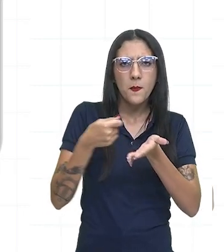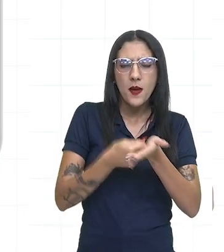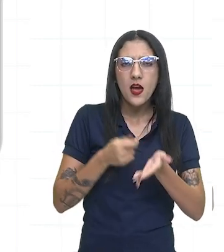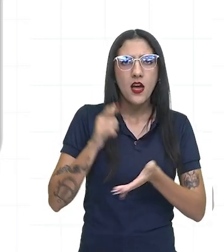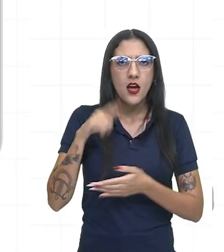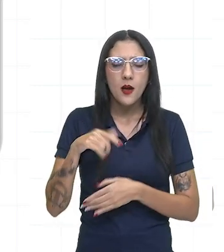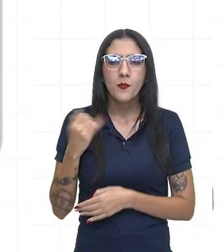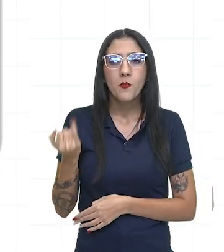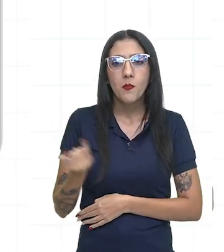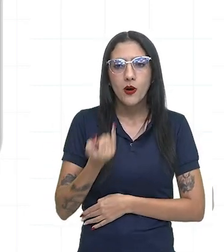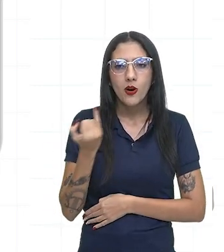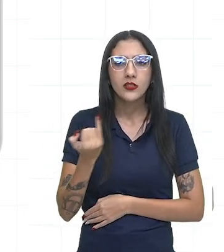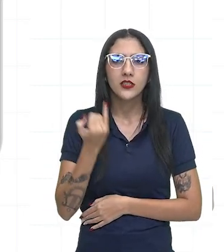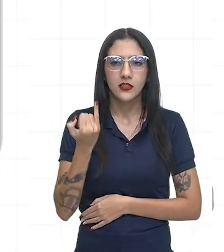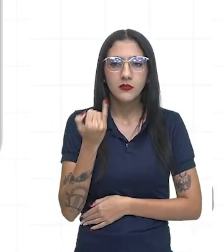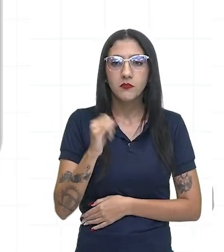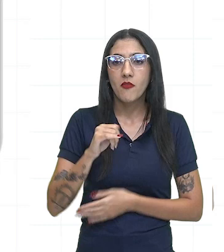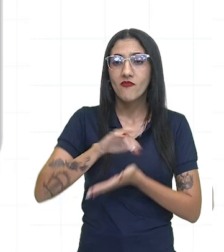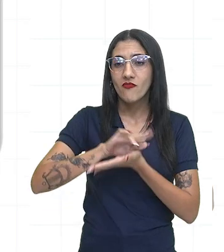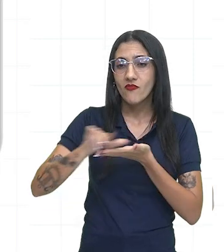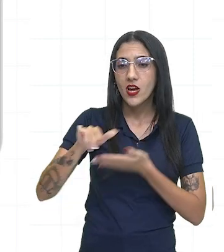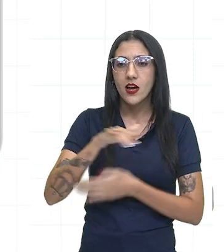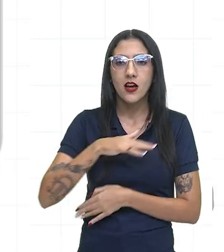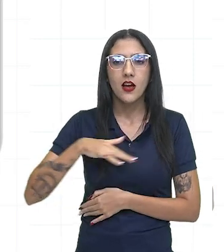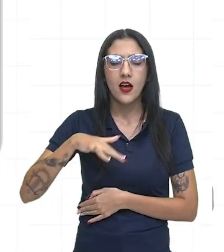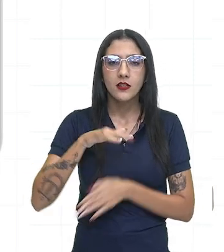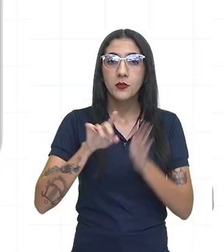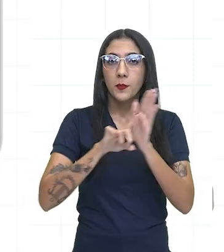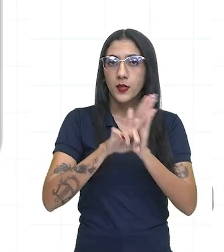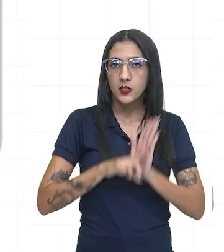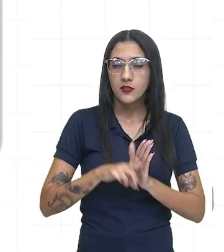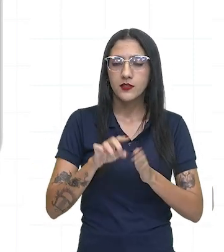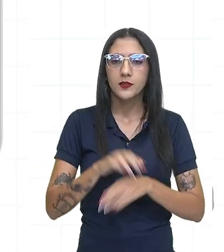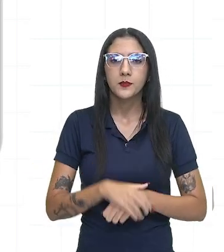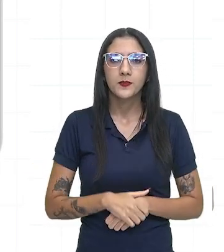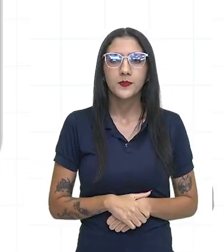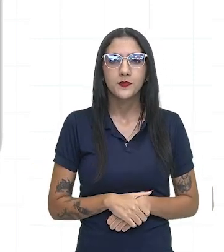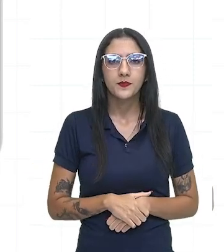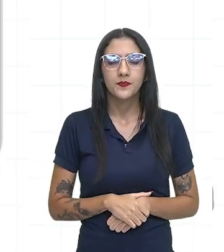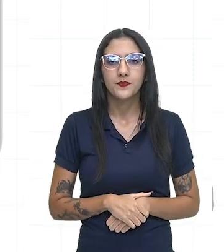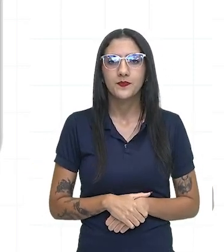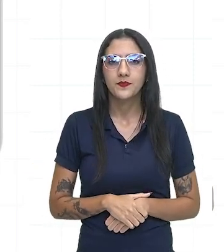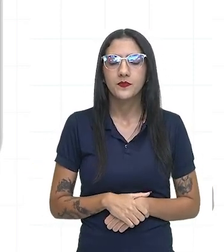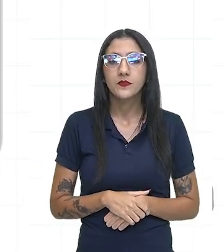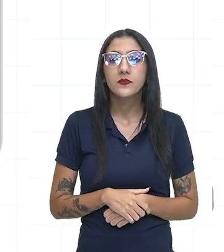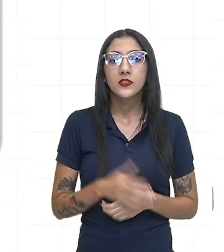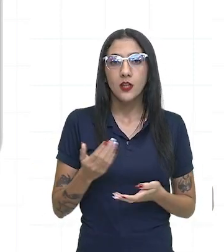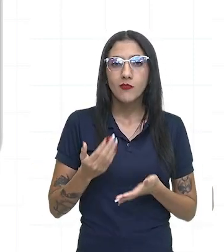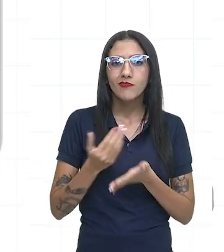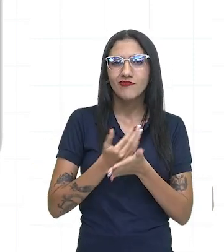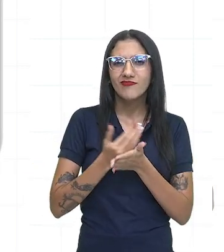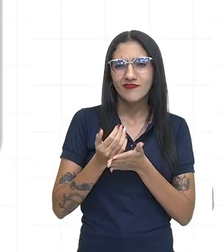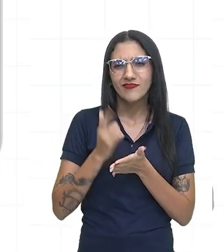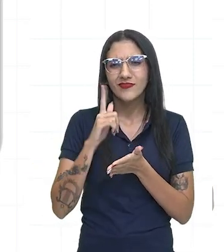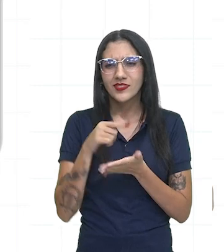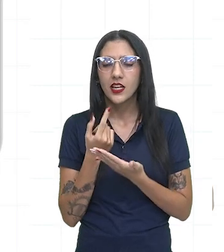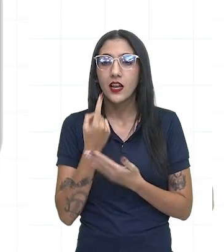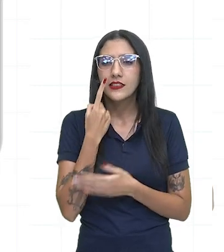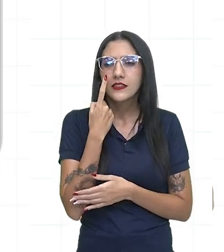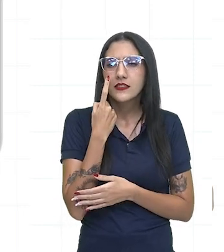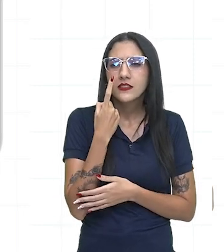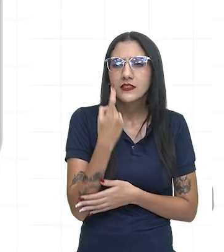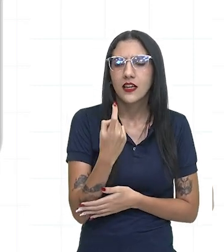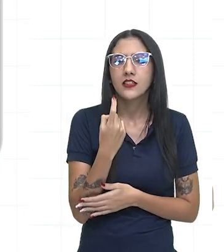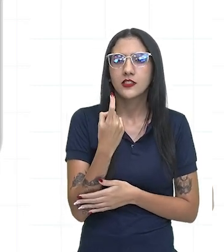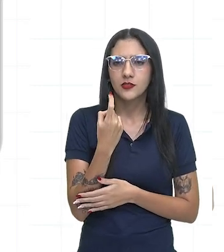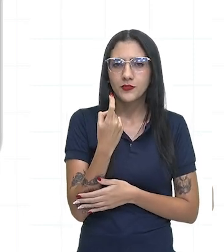de pesquisas abrangentes e inovadoras. Então, iniciando ali, desde a curiosidade mantém os